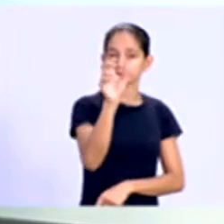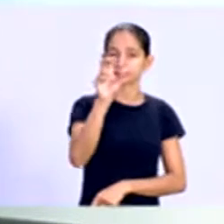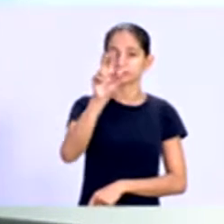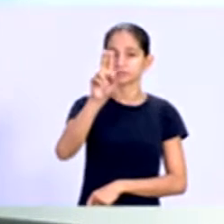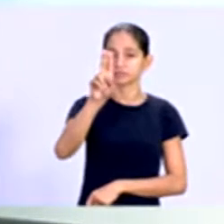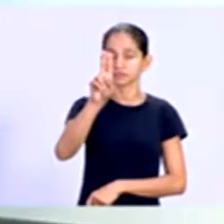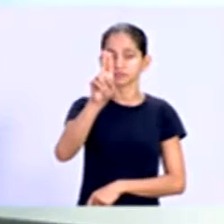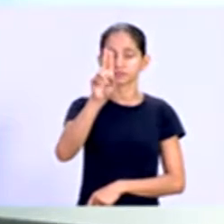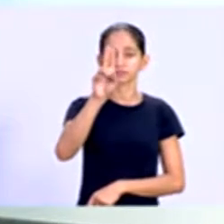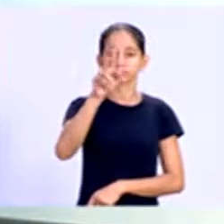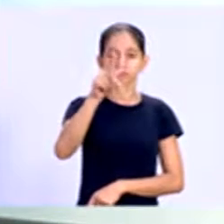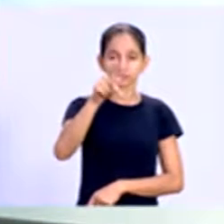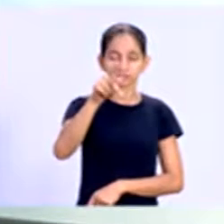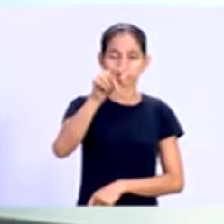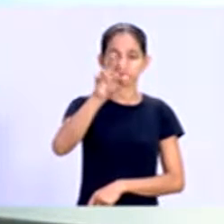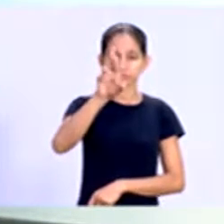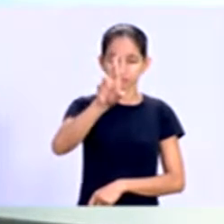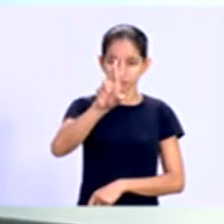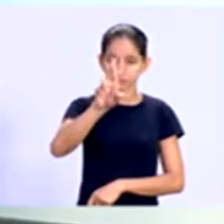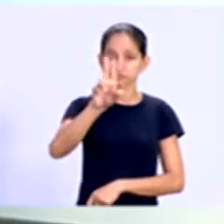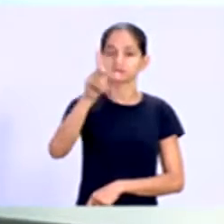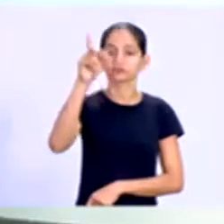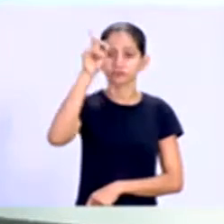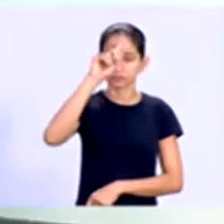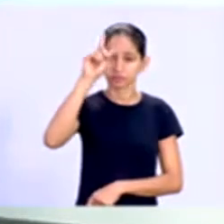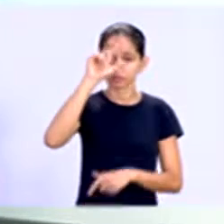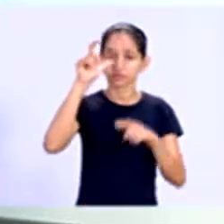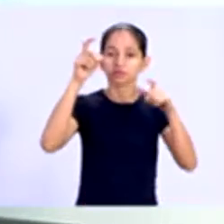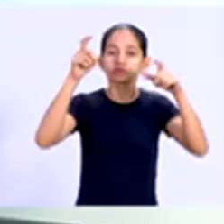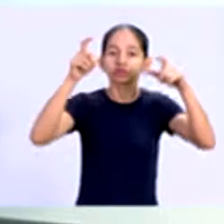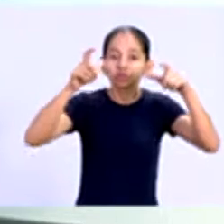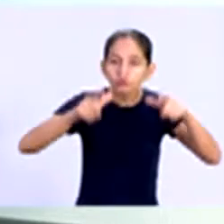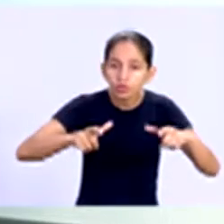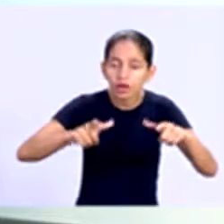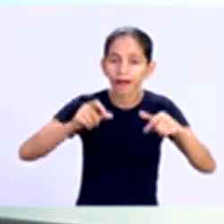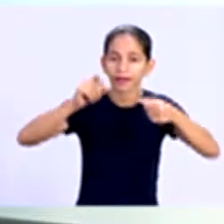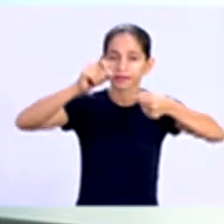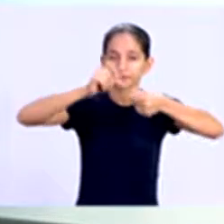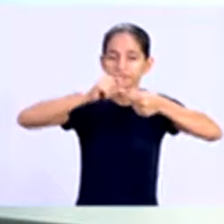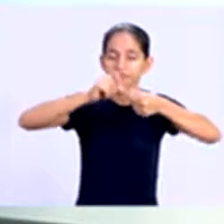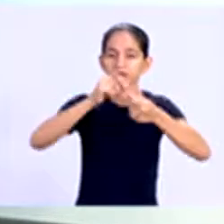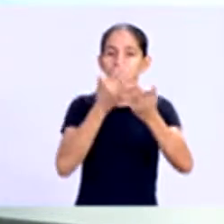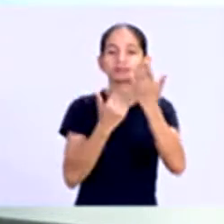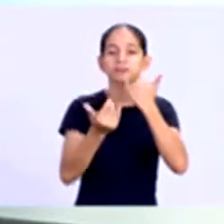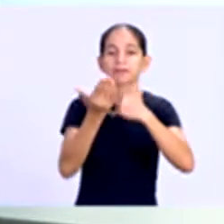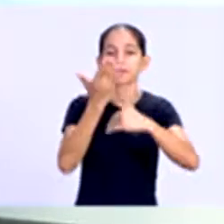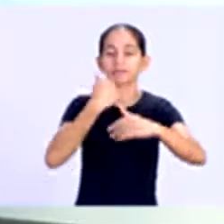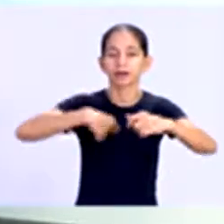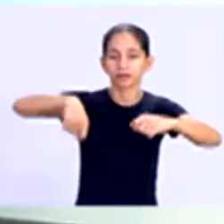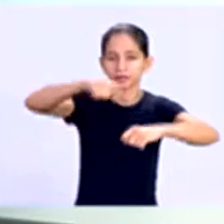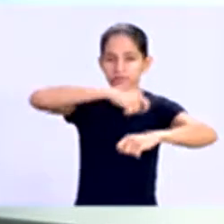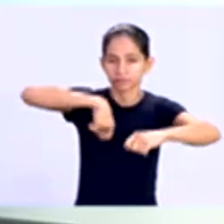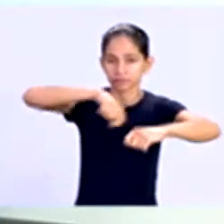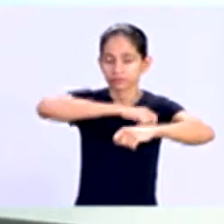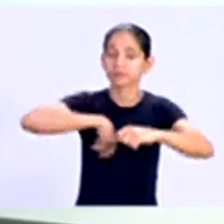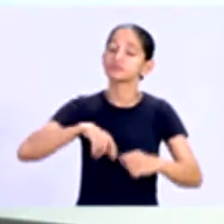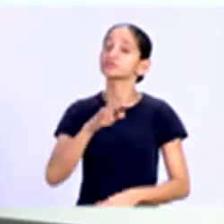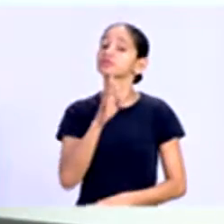UPR, é a nossa unidade produtora de refeições, conhecida popularmente como